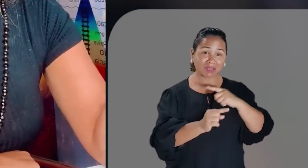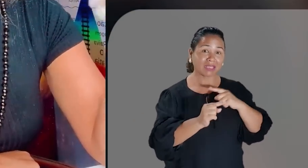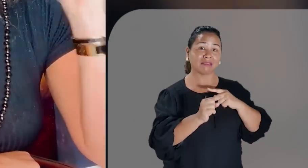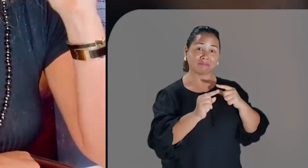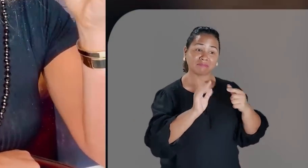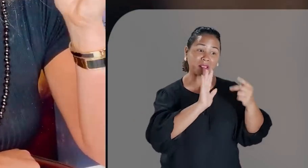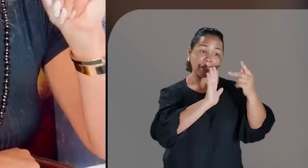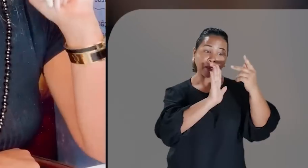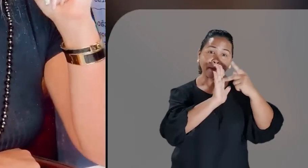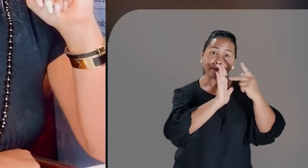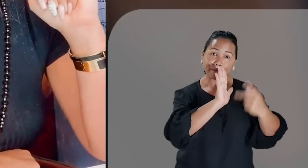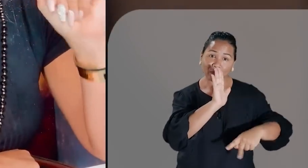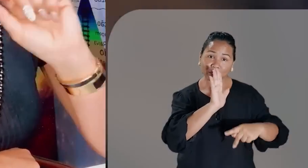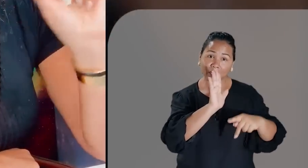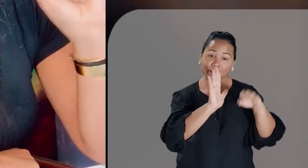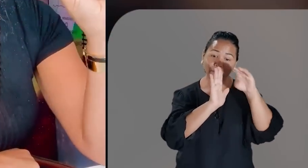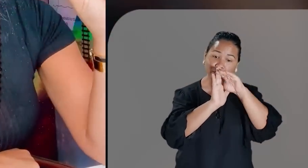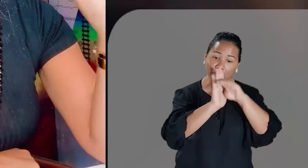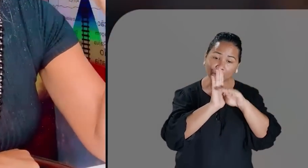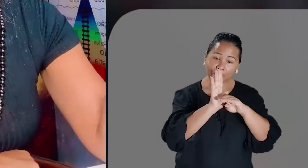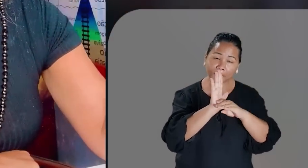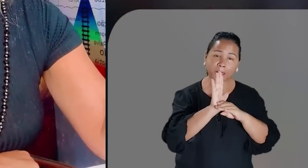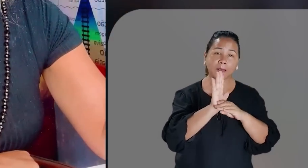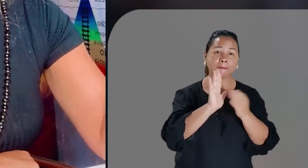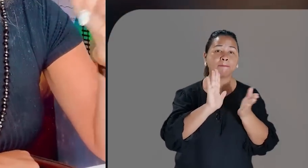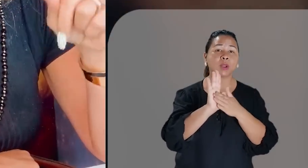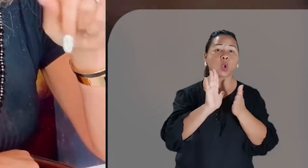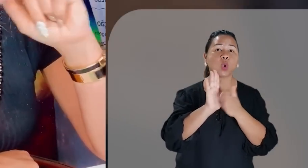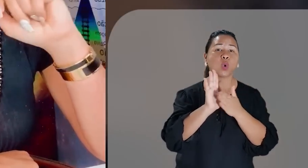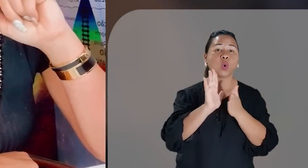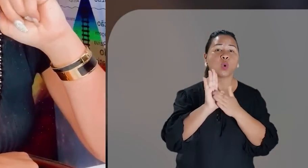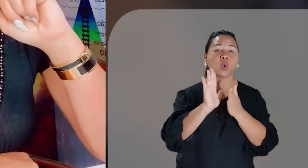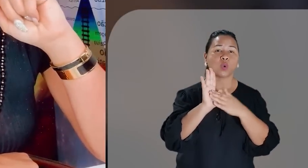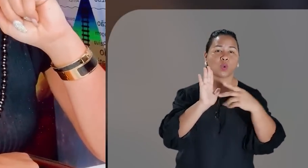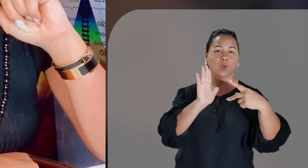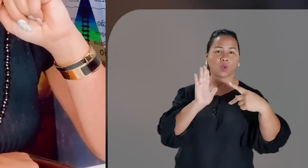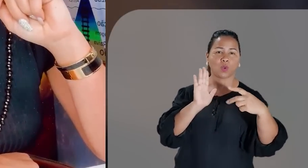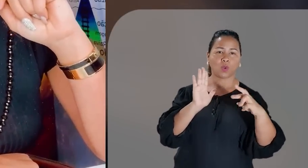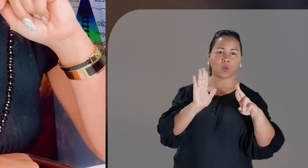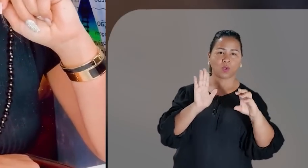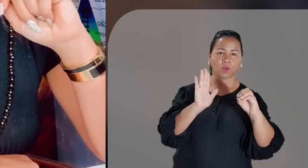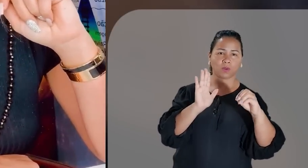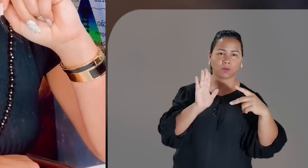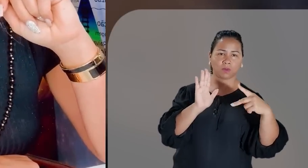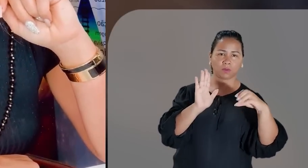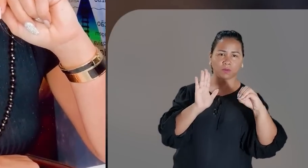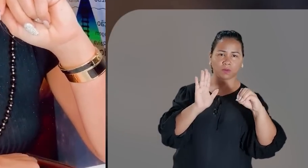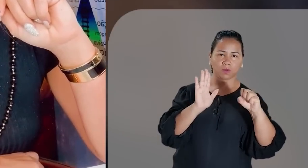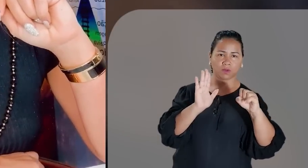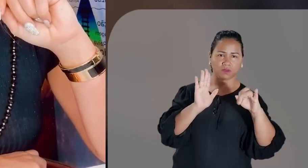isso? Fechou, vai embora. Tem outras equalizações para fazer. Teu pedido prejudica alguém, gente?